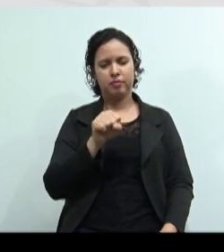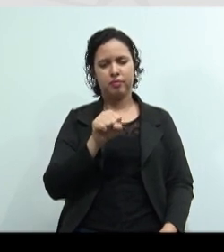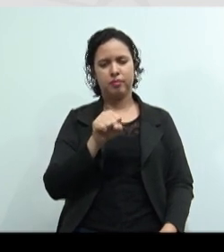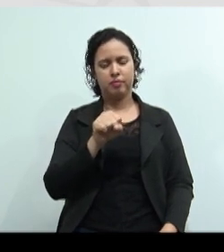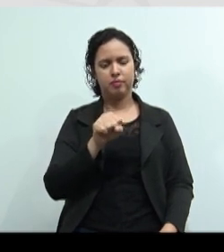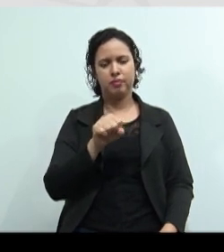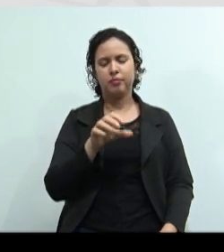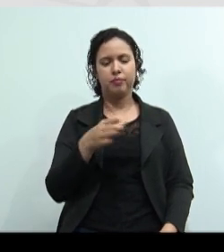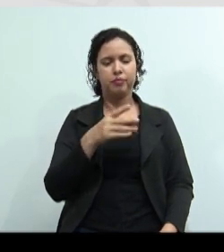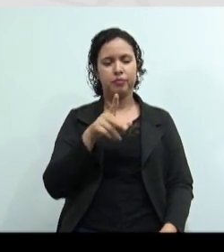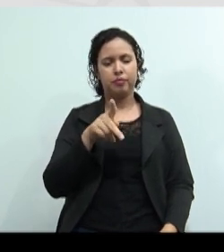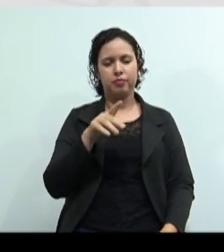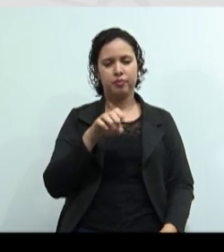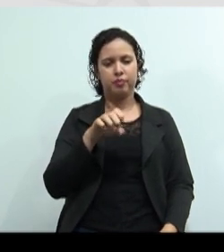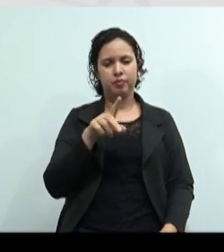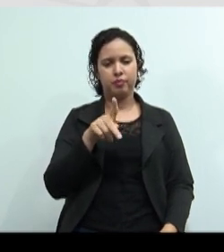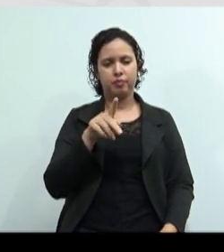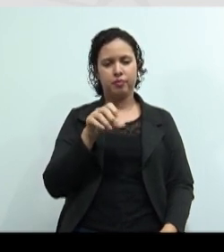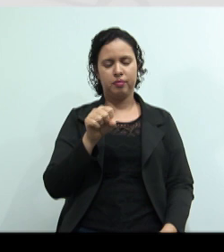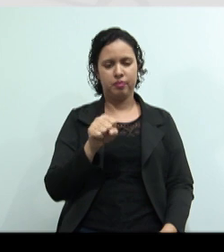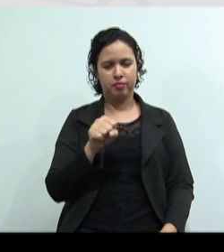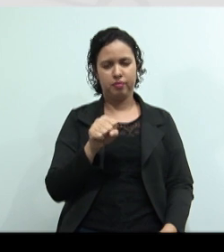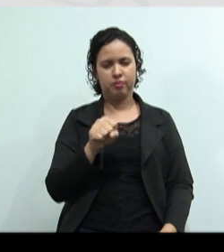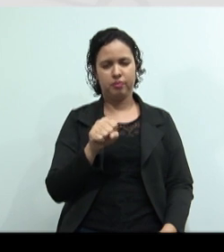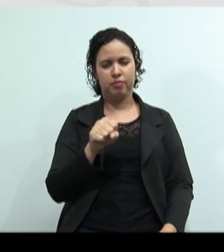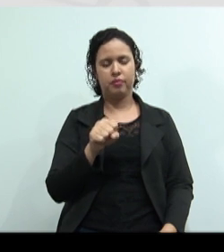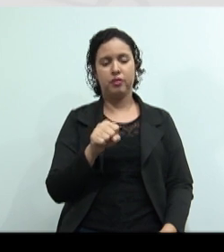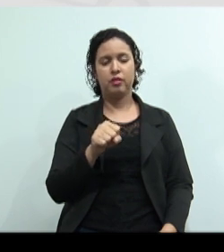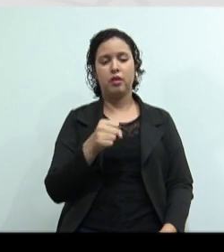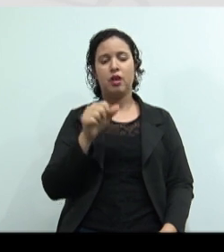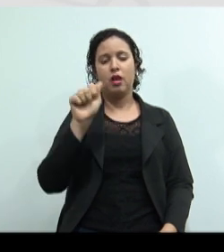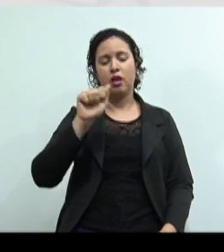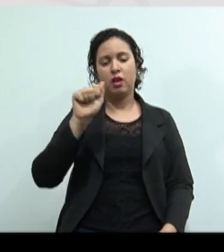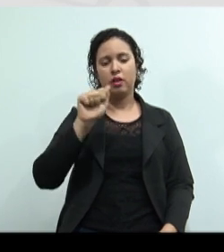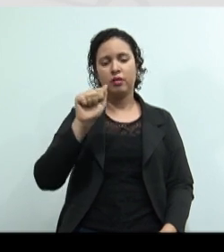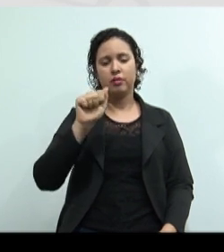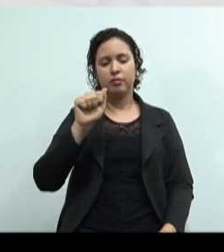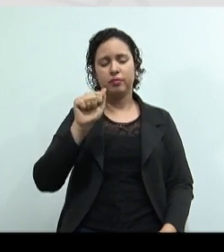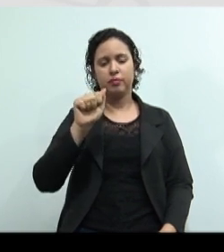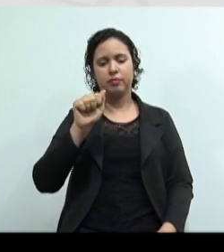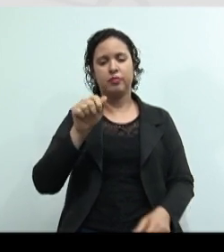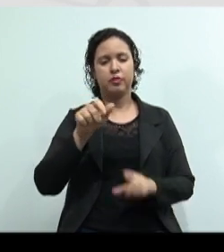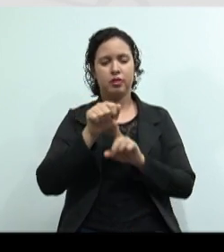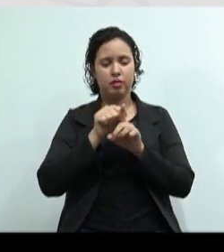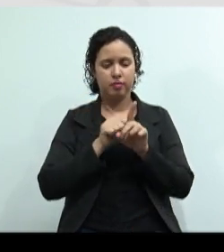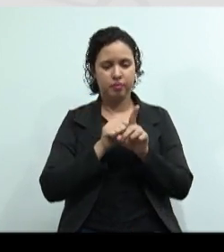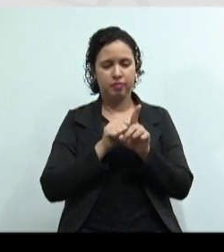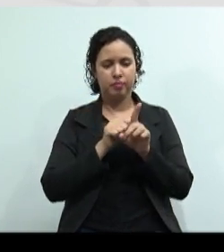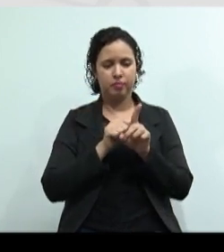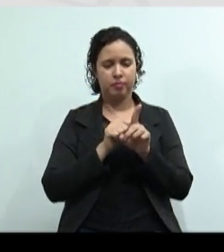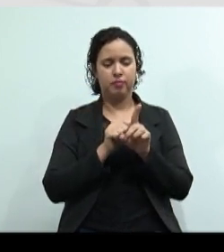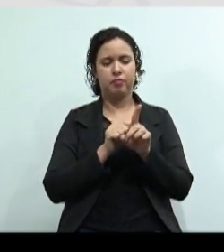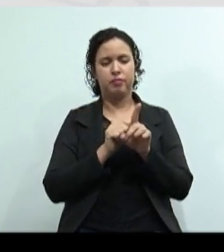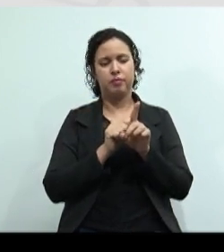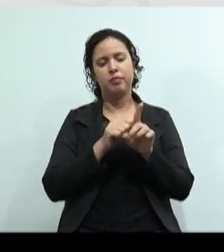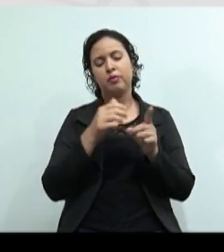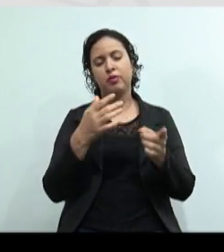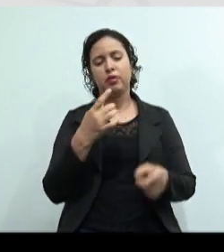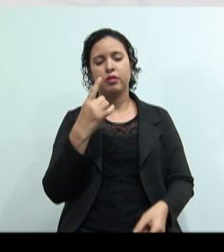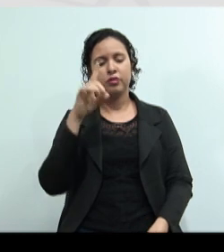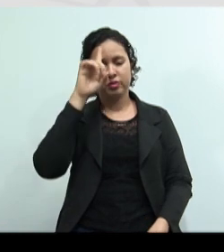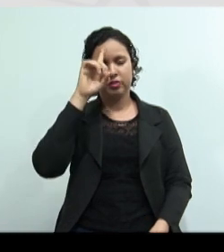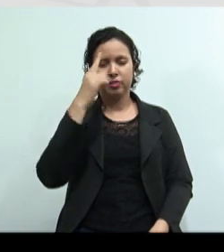exemplo. Em 1/3 de X1, compraram-se 80 unidades de leite condensado para a produção de doces, por